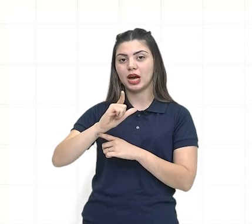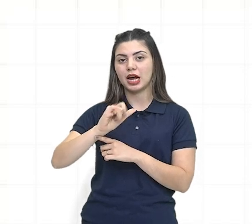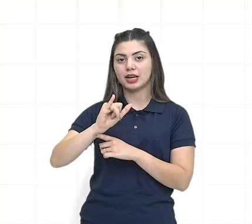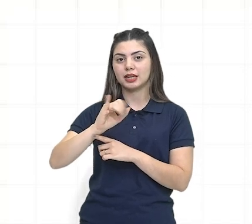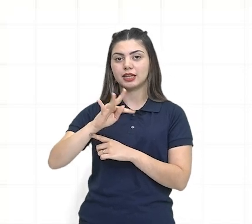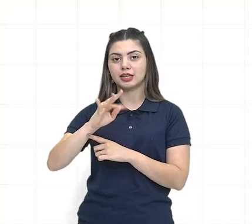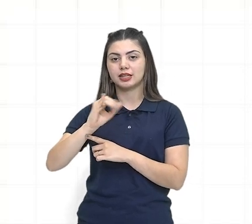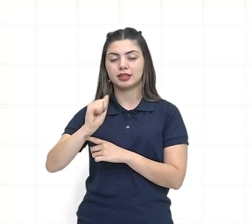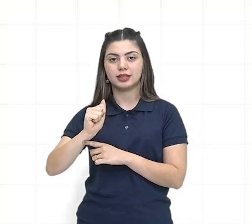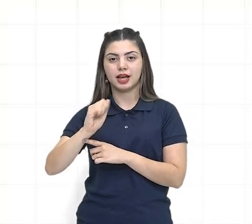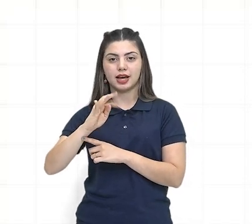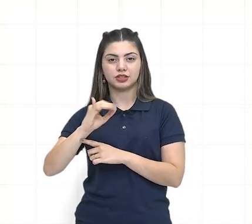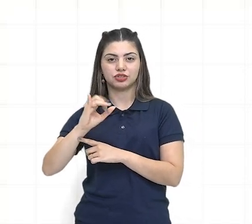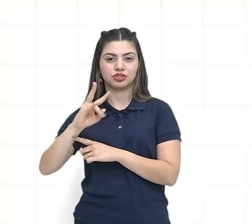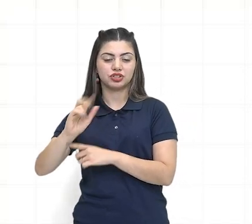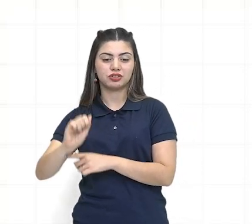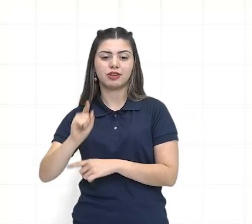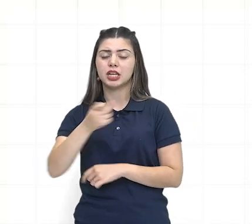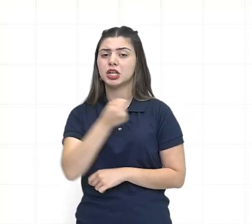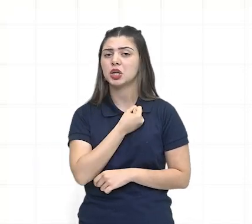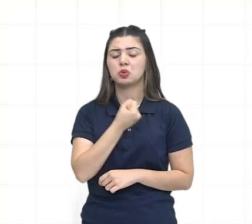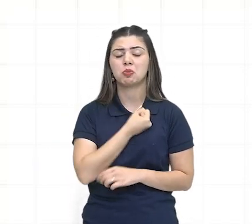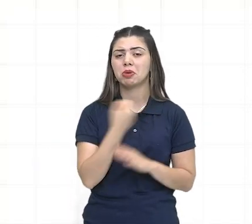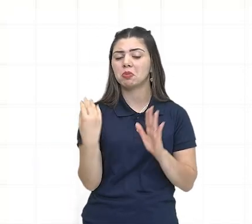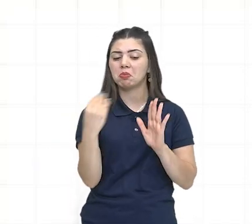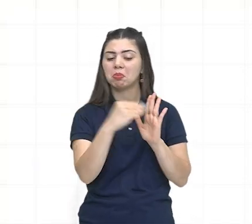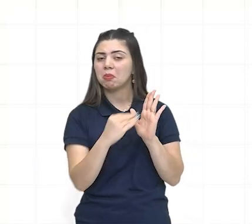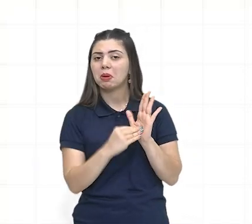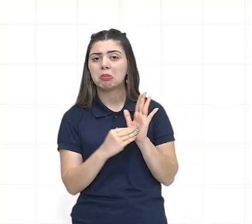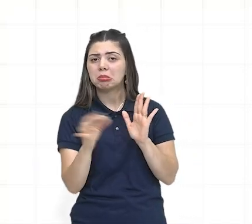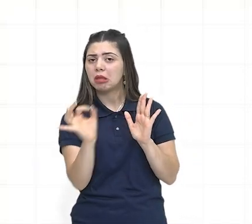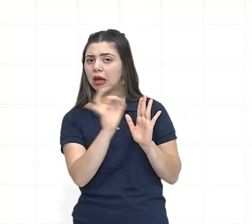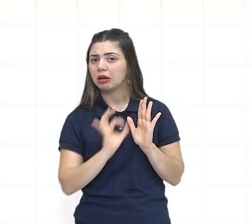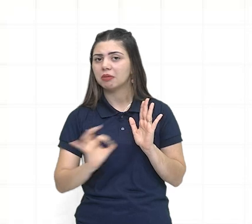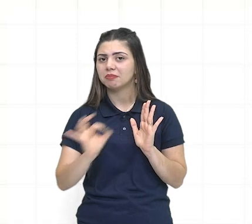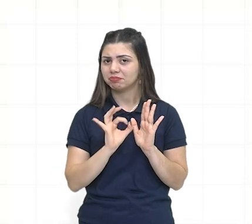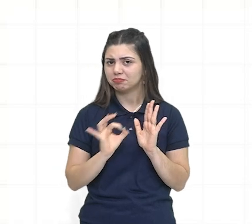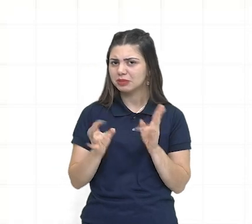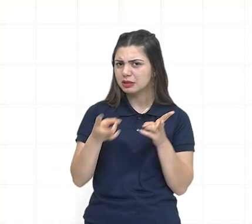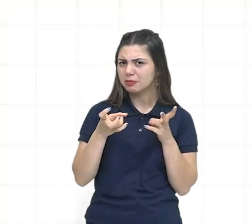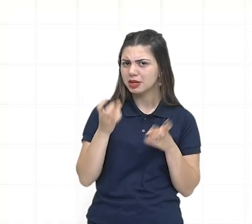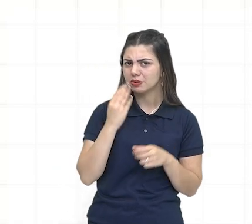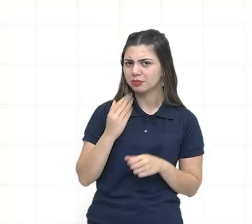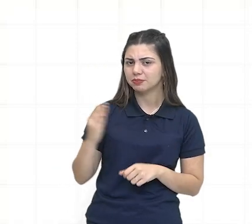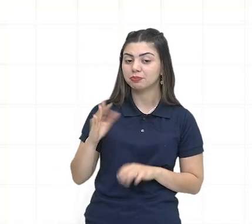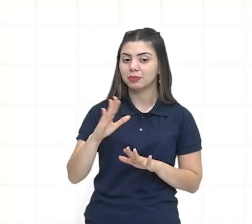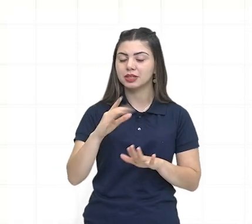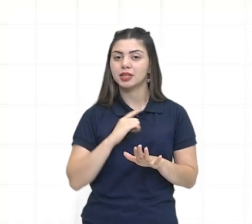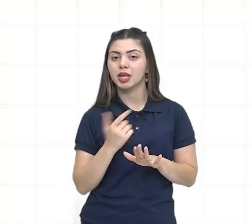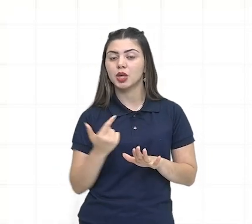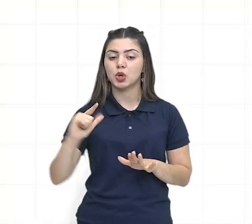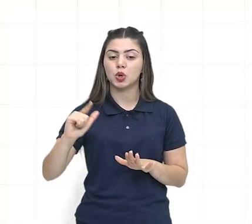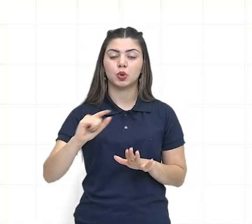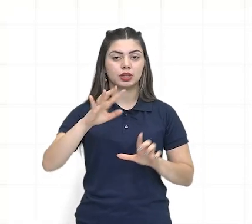não há números indicadores numéricos. A próxima